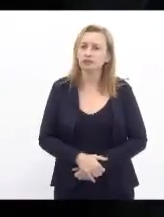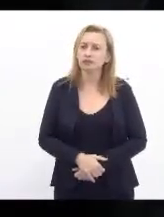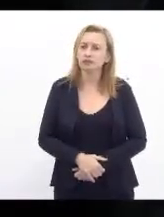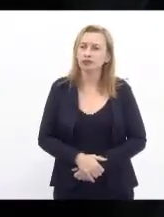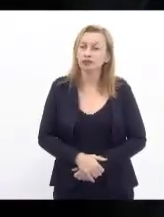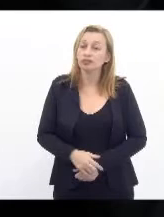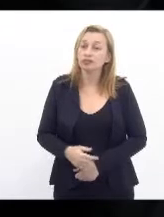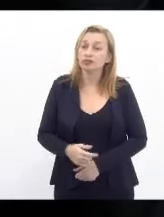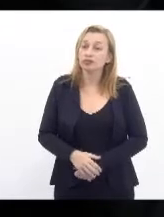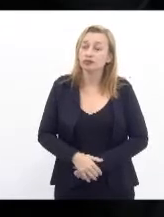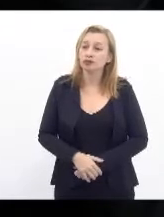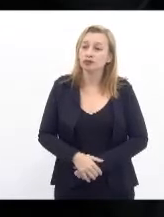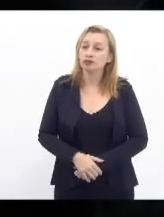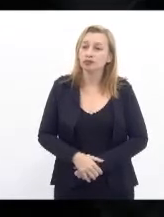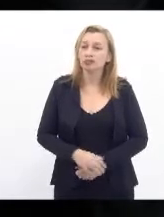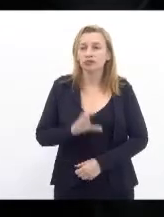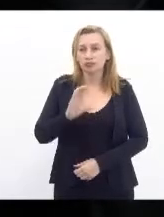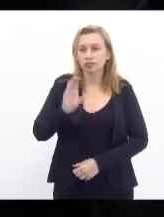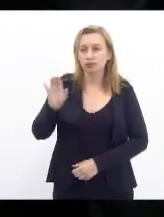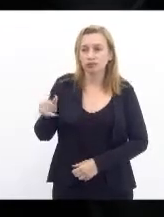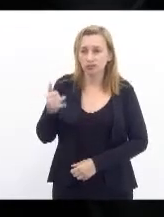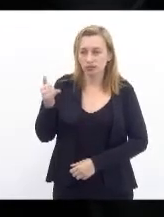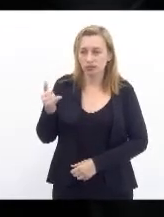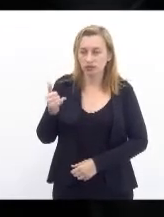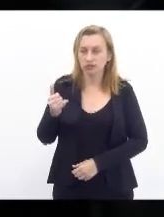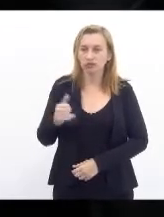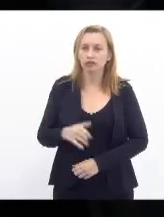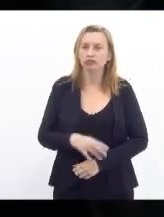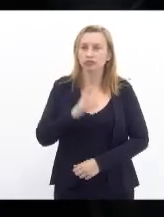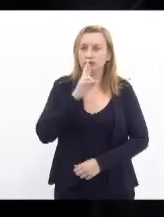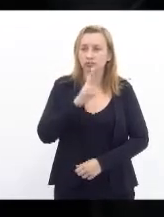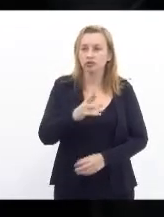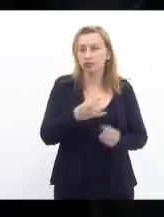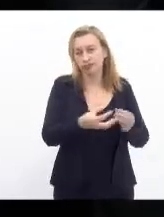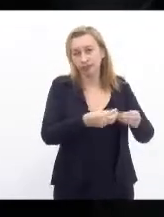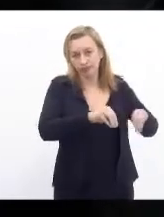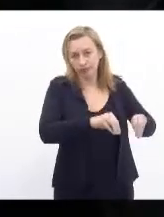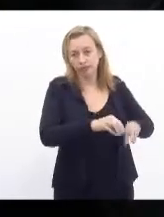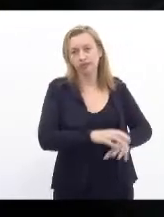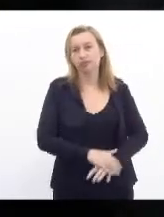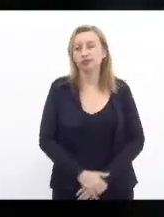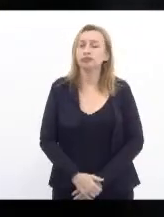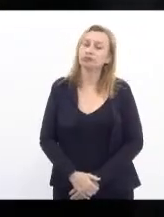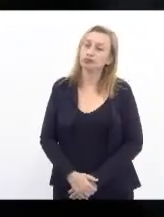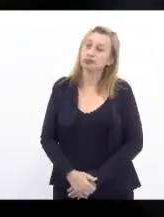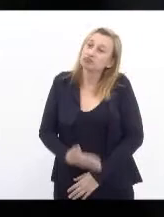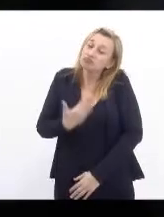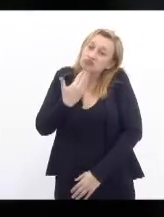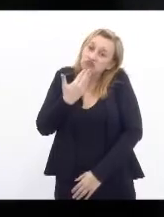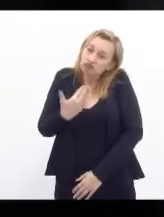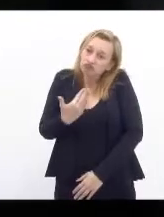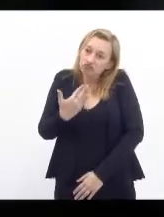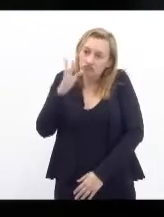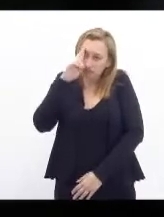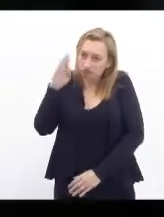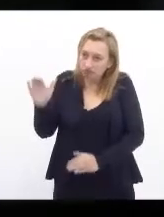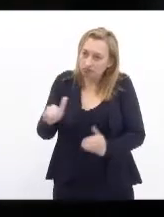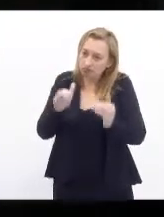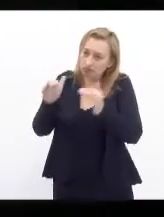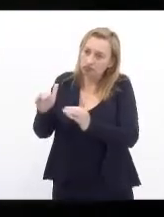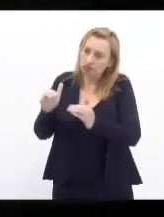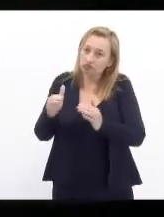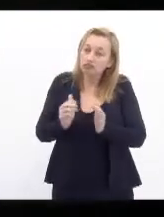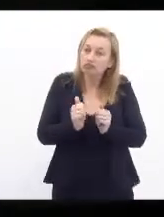que o parecer pela CCJ seria pela prejudicabilidade, eu peço a Vossa Excelência para